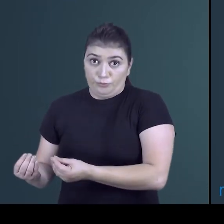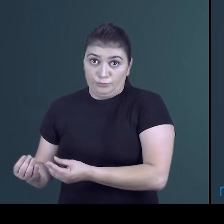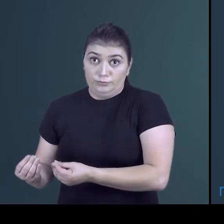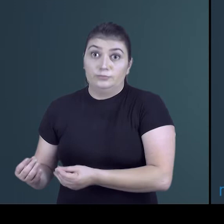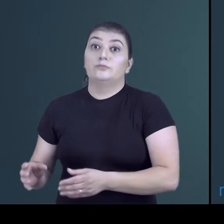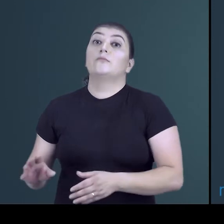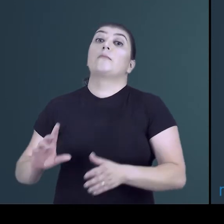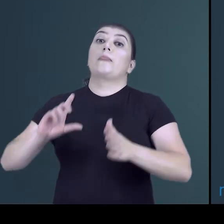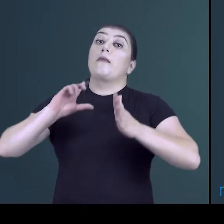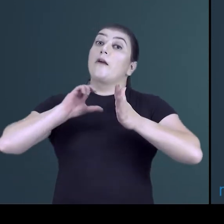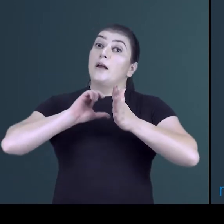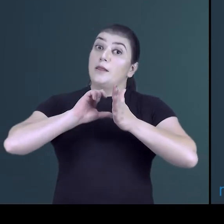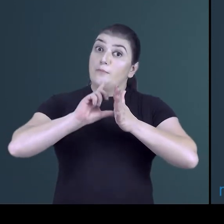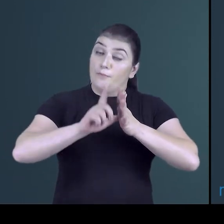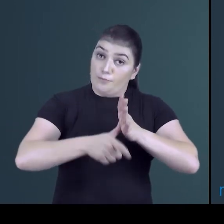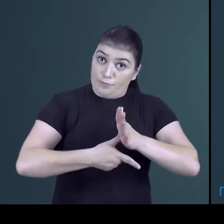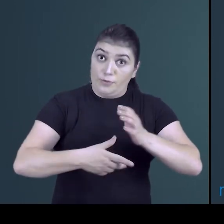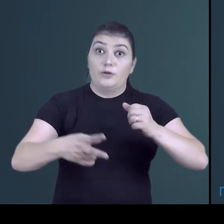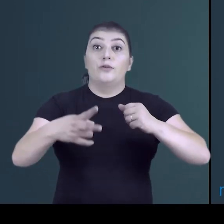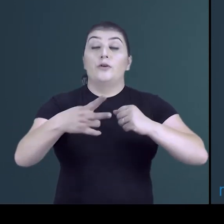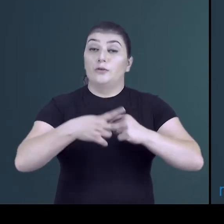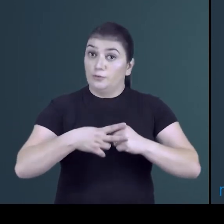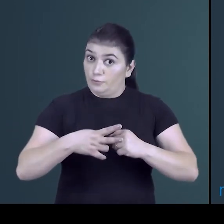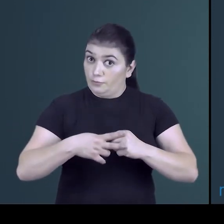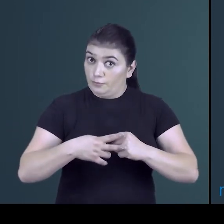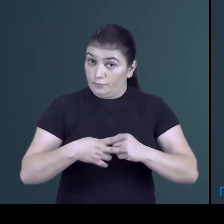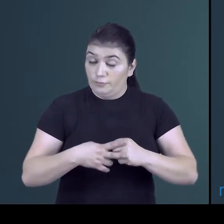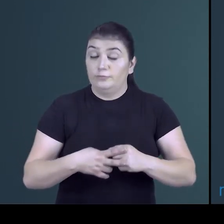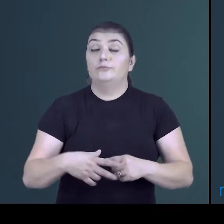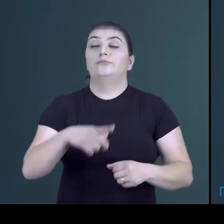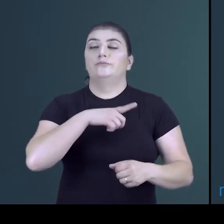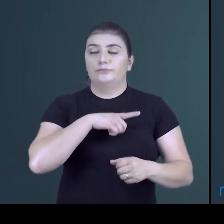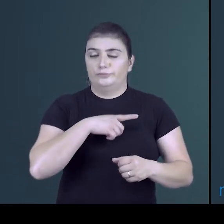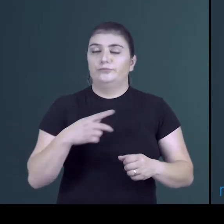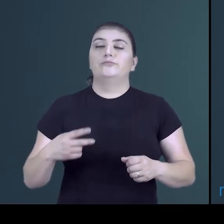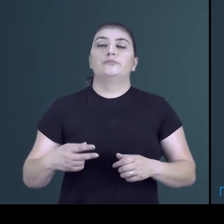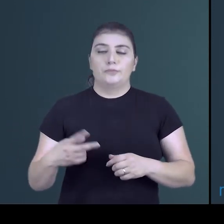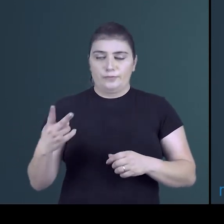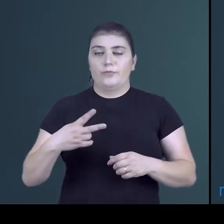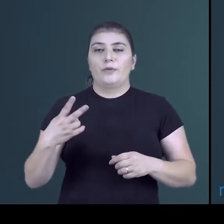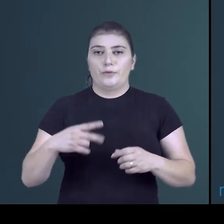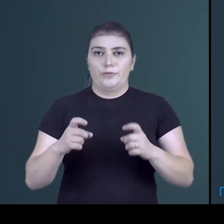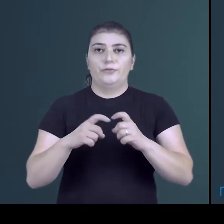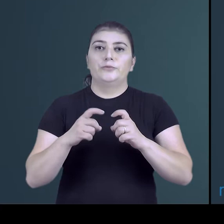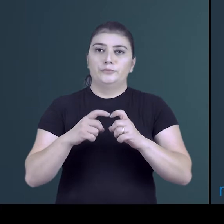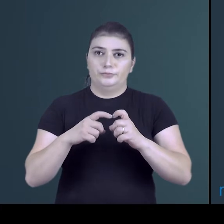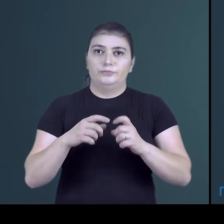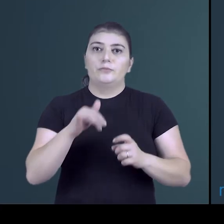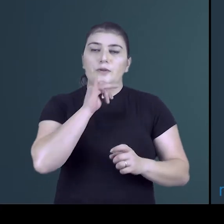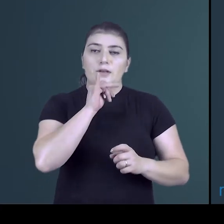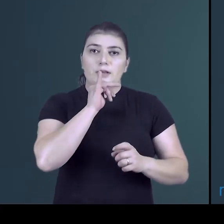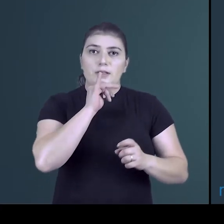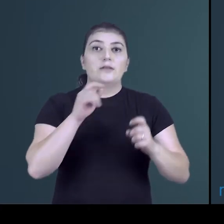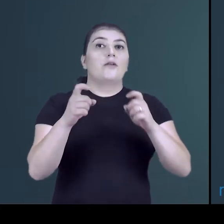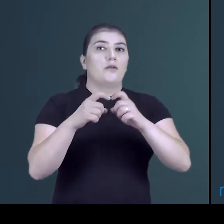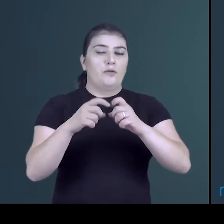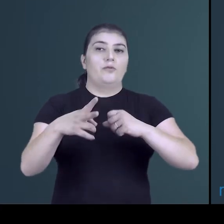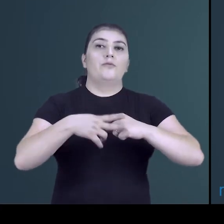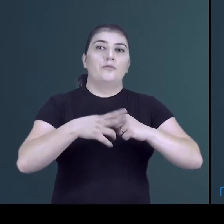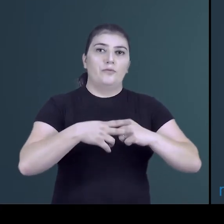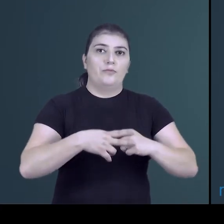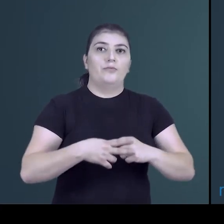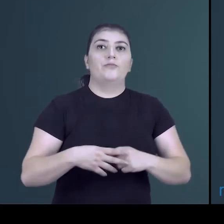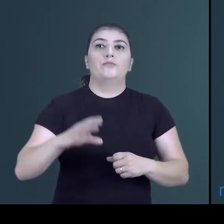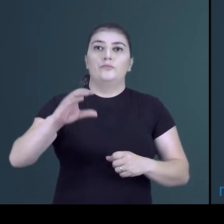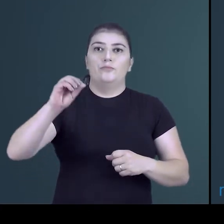composto. Após a estrutura verbal, temos 2 possibilidades de concordância. Por exemplo, na concordância verbal,